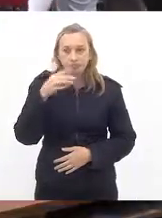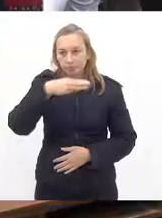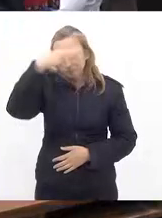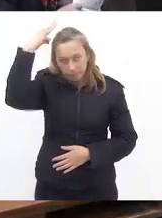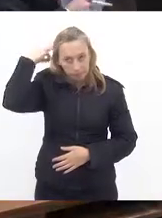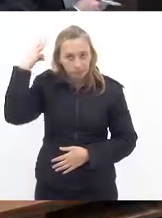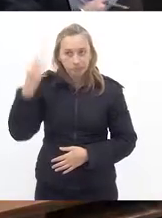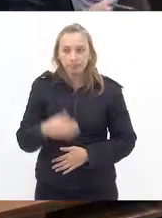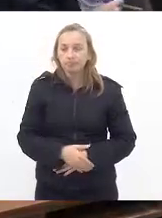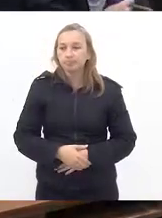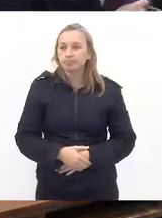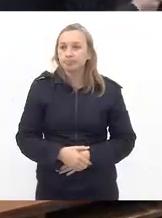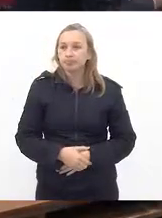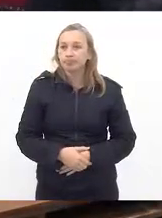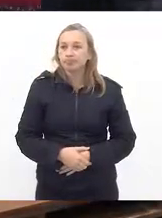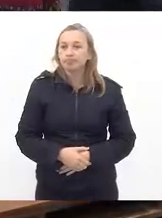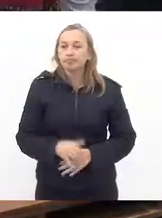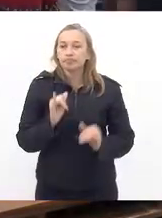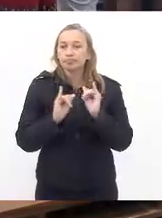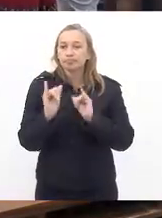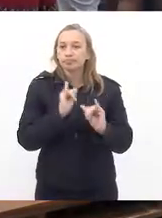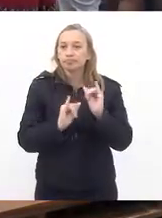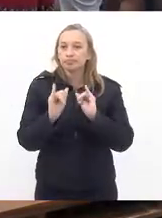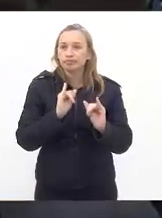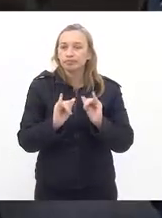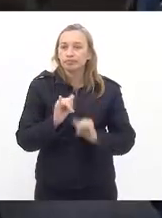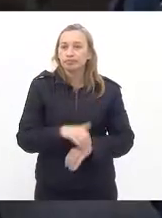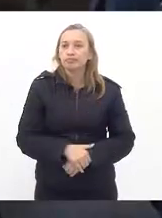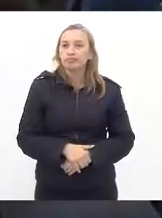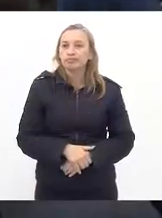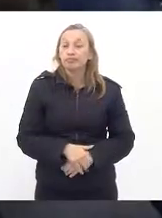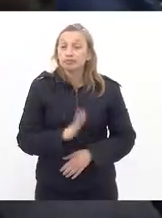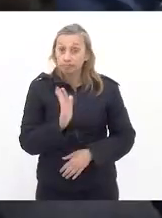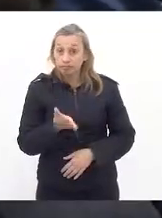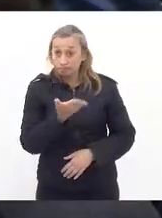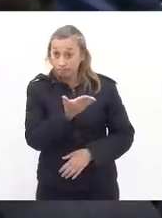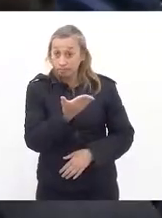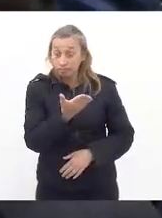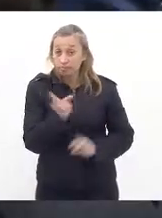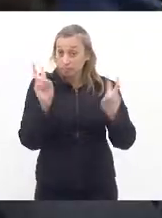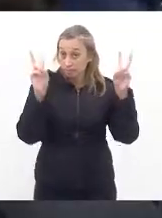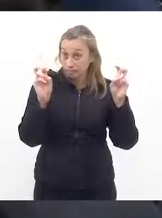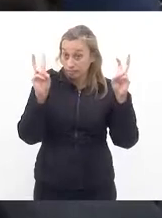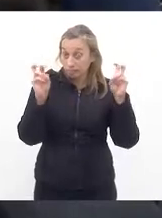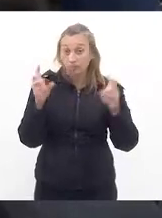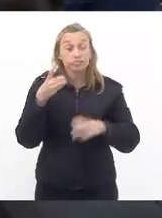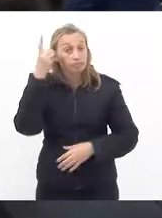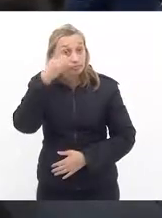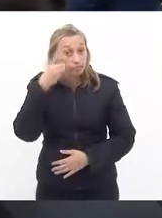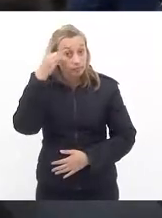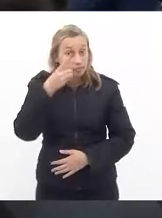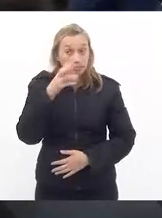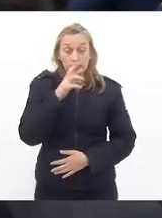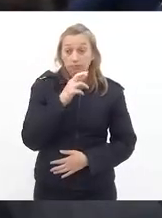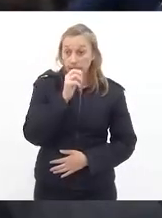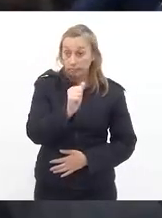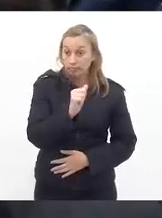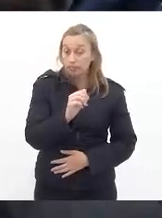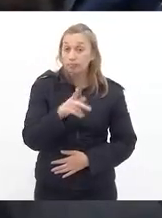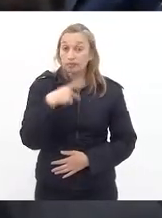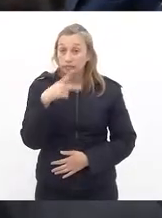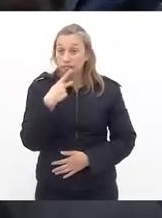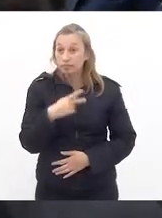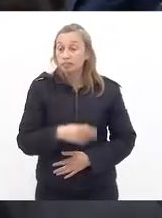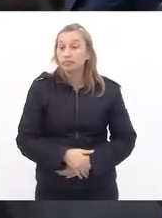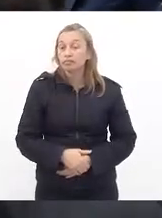Pacheco informando que já que essa a questão que o deputado Rodrigo Amorim tá